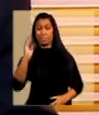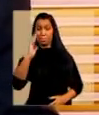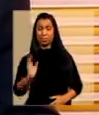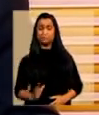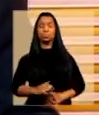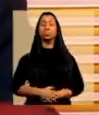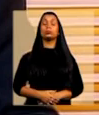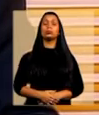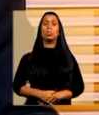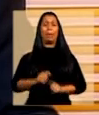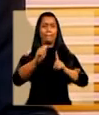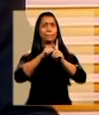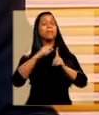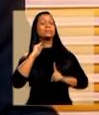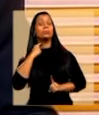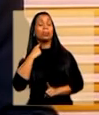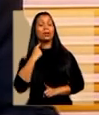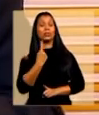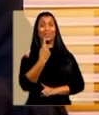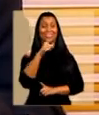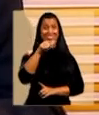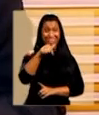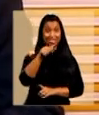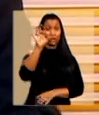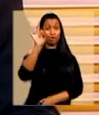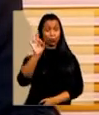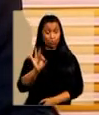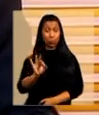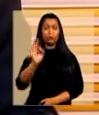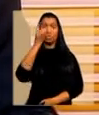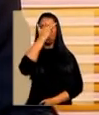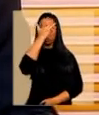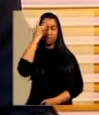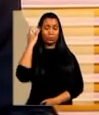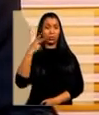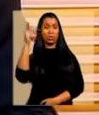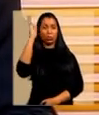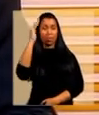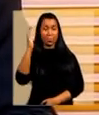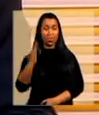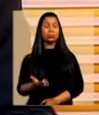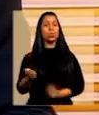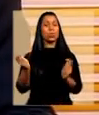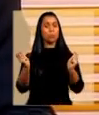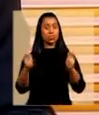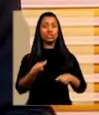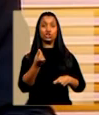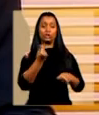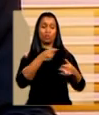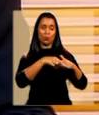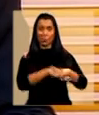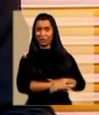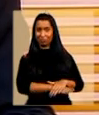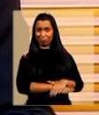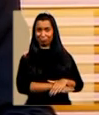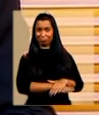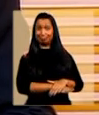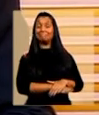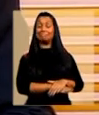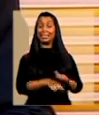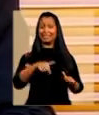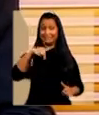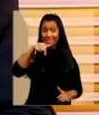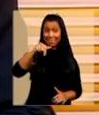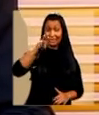Brasil. Gente, em maio, apenas 17% dos brasileiros conseguiram guardar dinheiro.